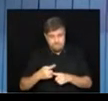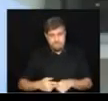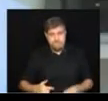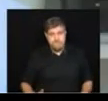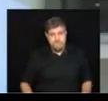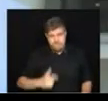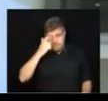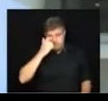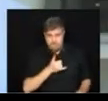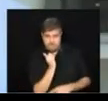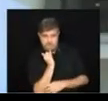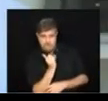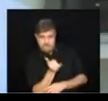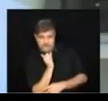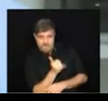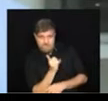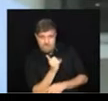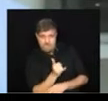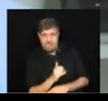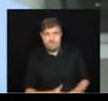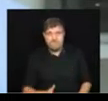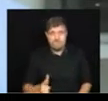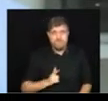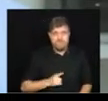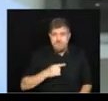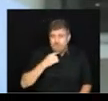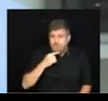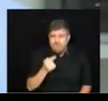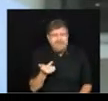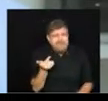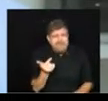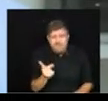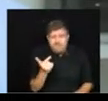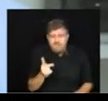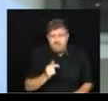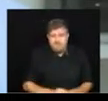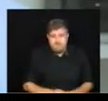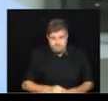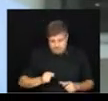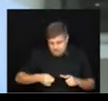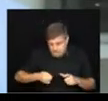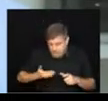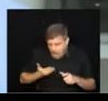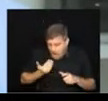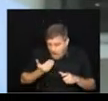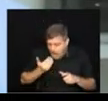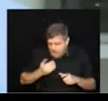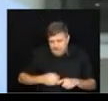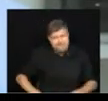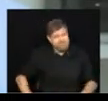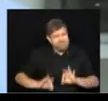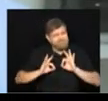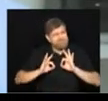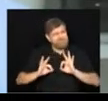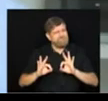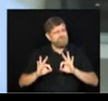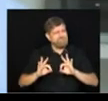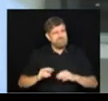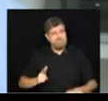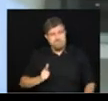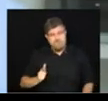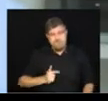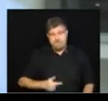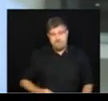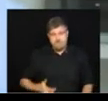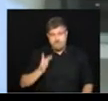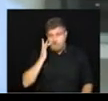referi anteriormente, sem dúvida, o alimento ideal, aquilo que a gente chama o padrão